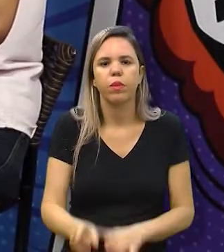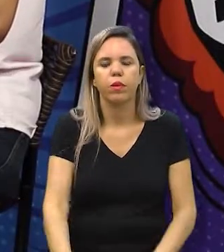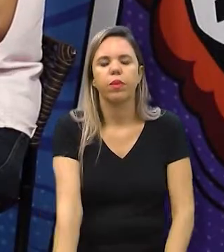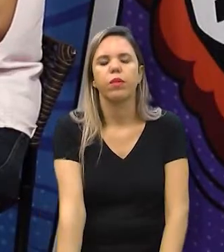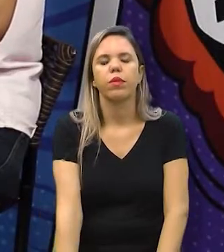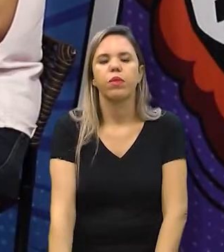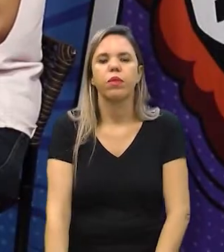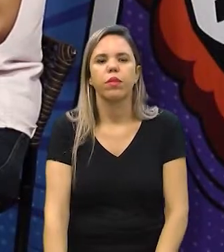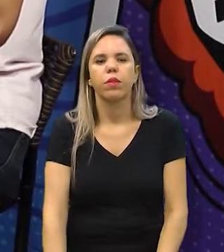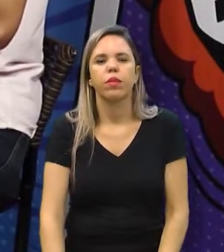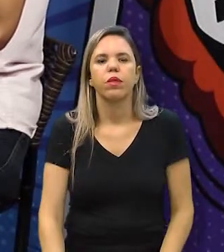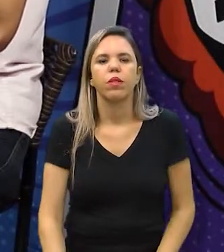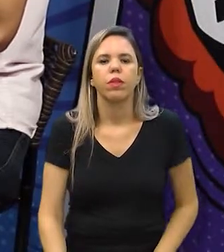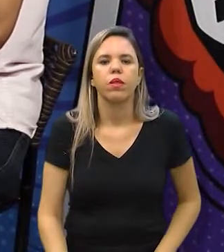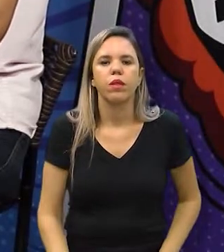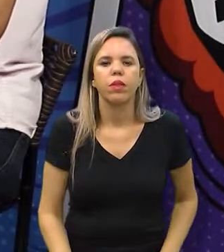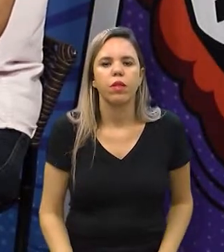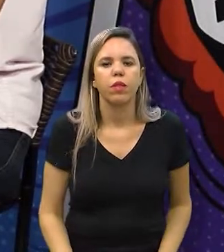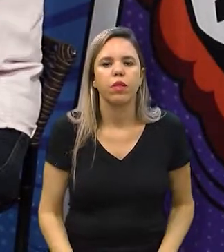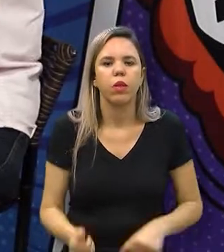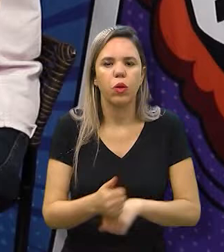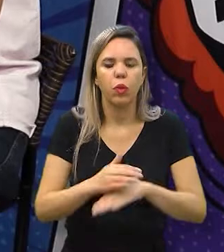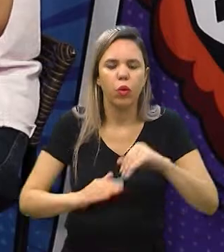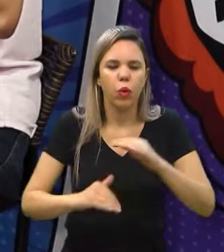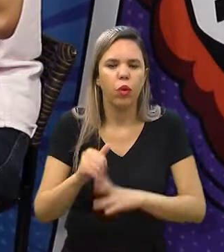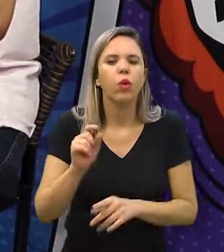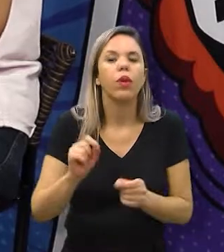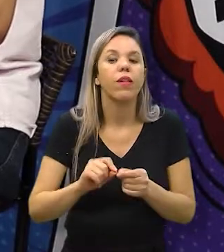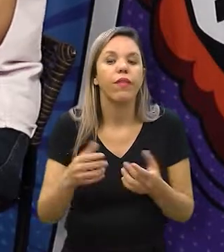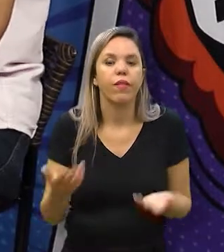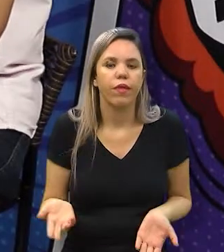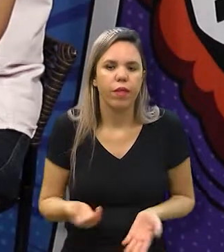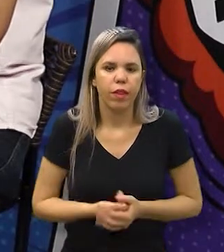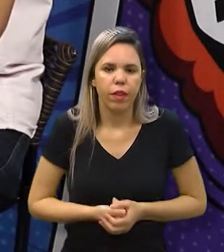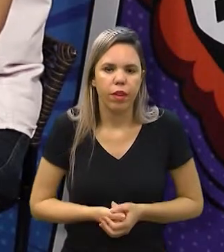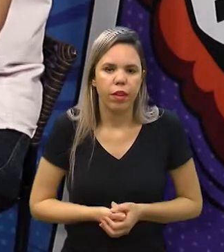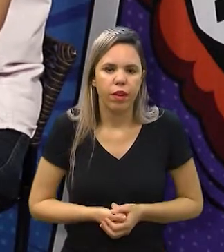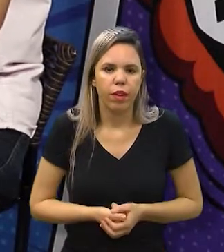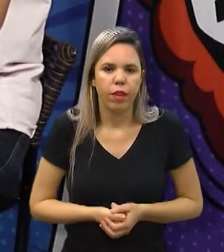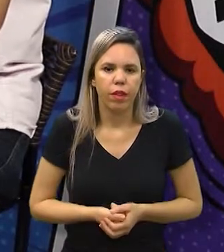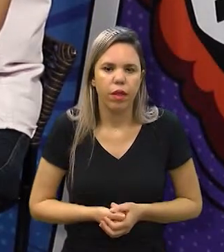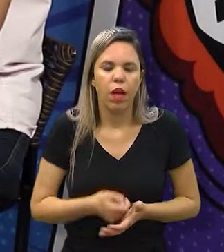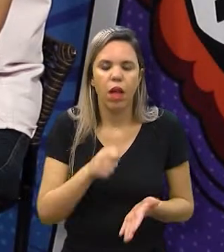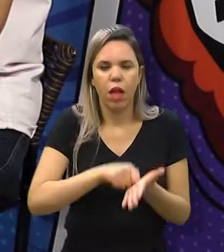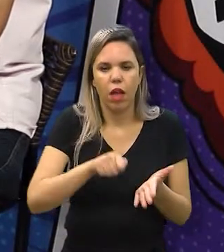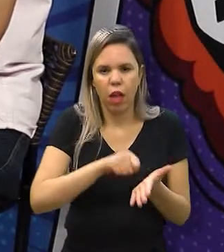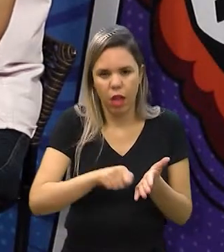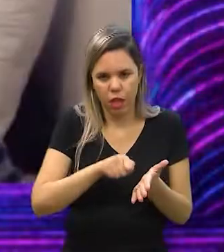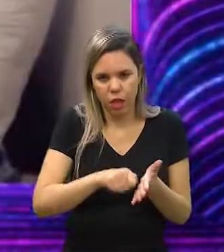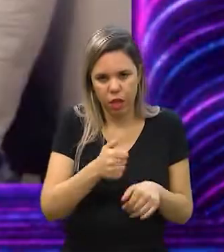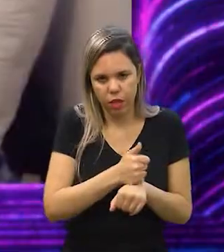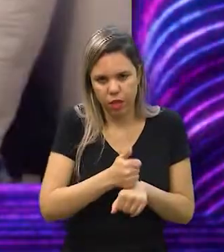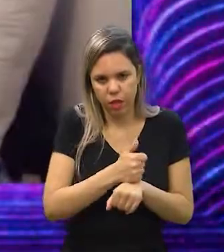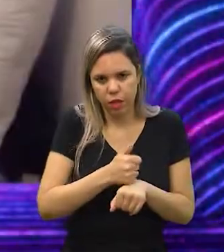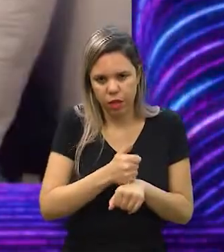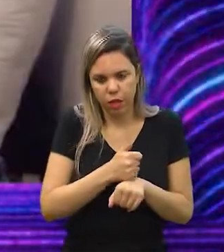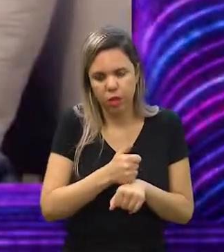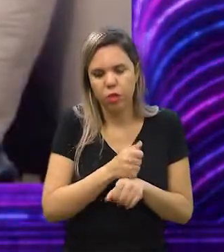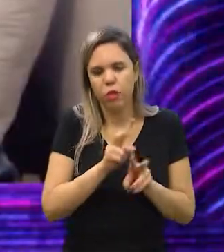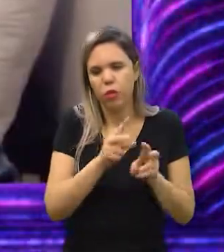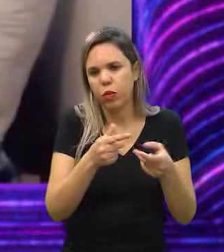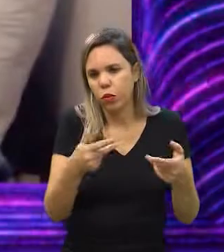pergunta, né? Então, esse profissional, o que ele faz? Na verdade, é um escritor que escreve